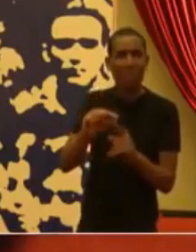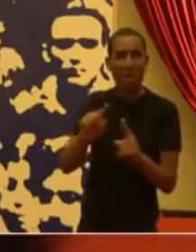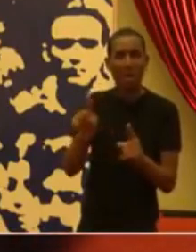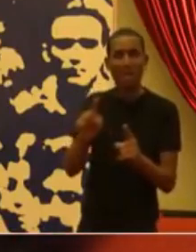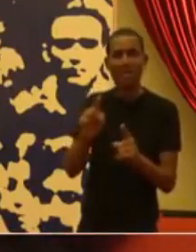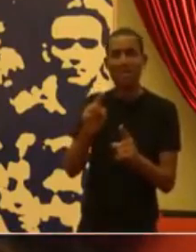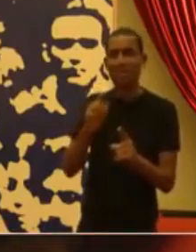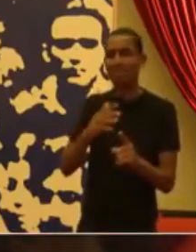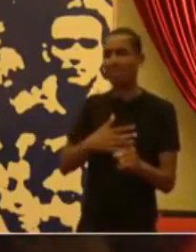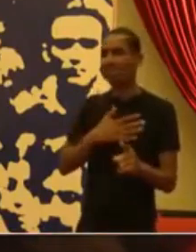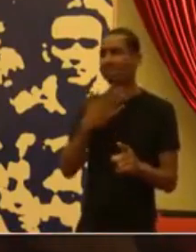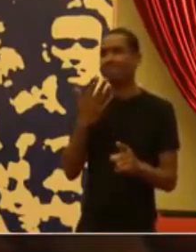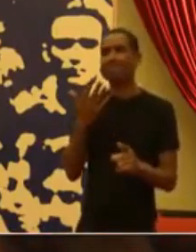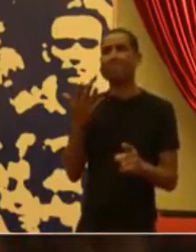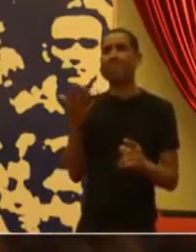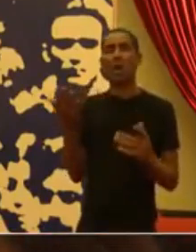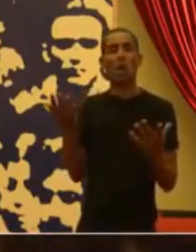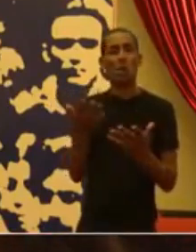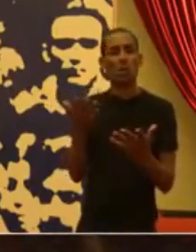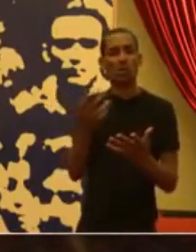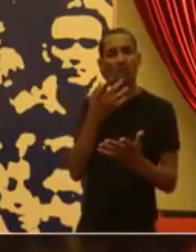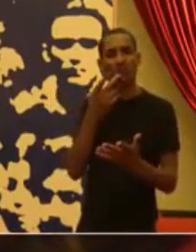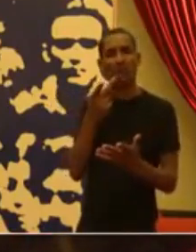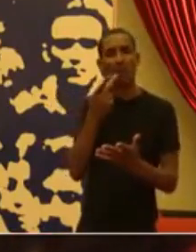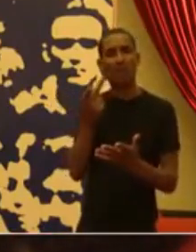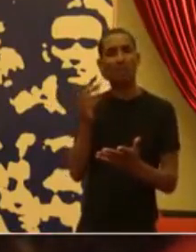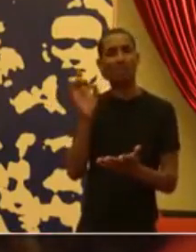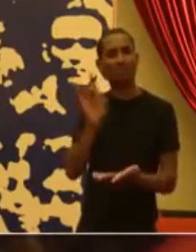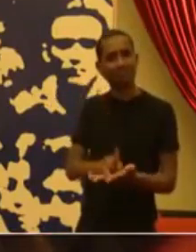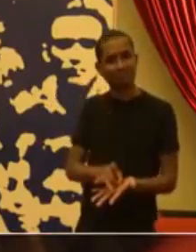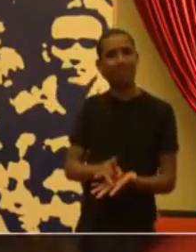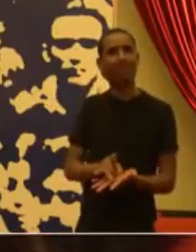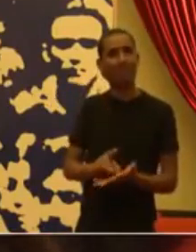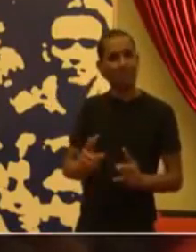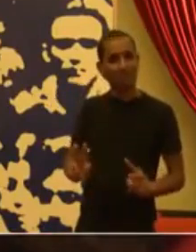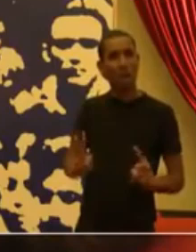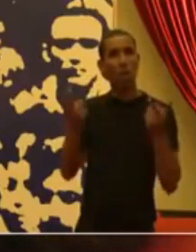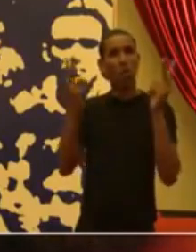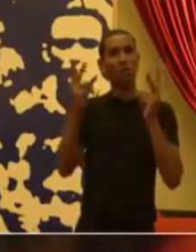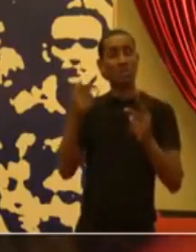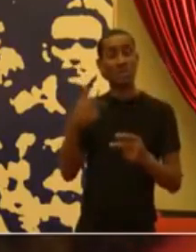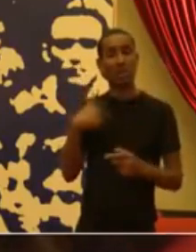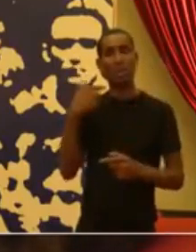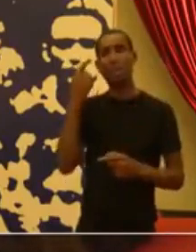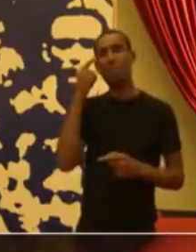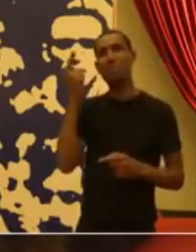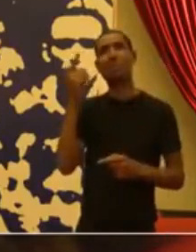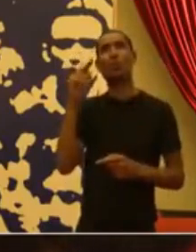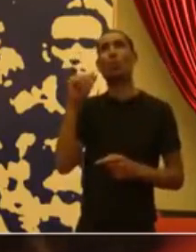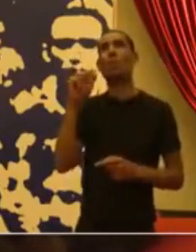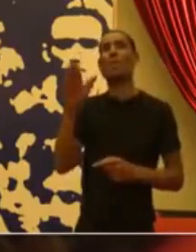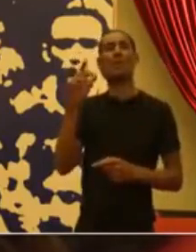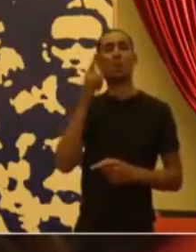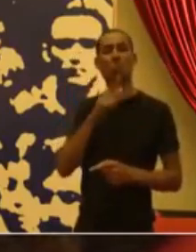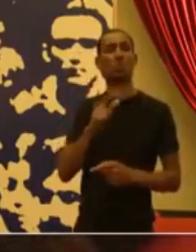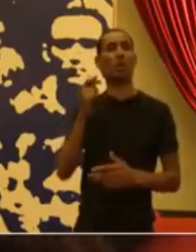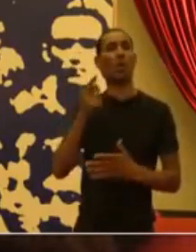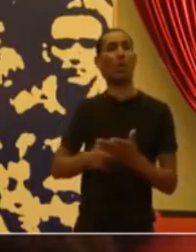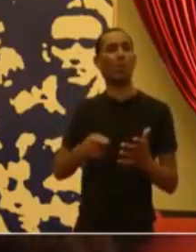pouco de espanto que eu estou aqui hoje reafirmando valores pelos quais eu achei que eu nunca mais precisaria lutar.